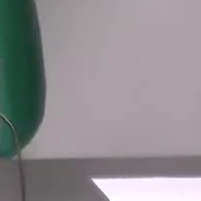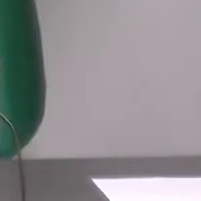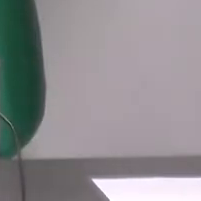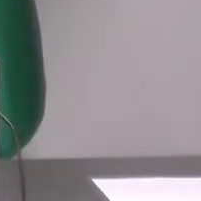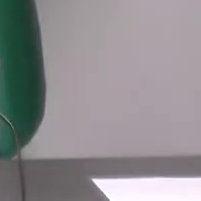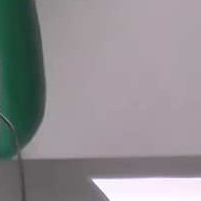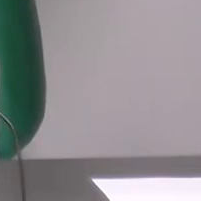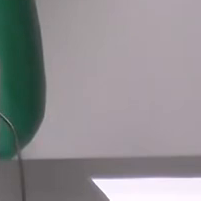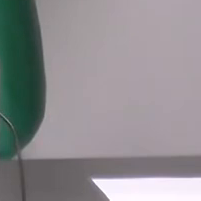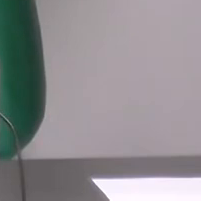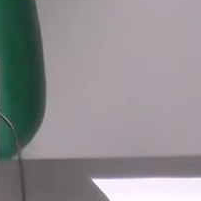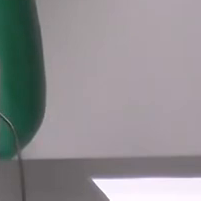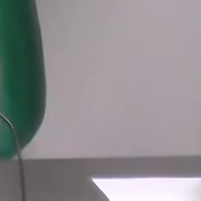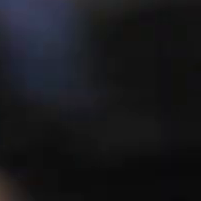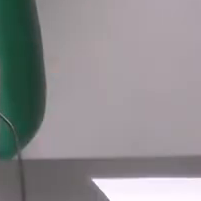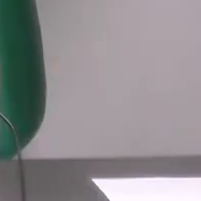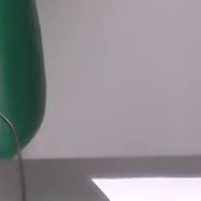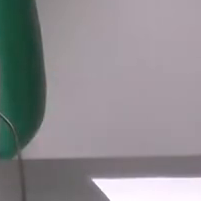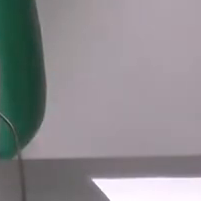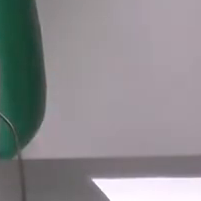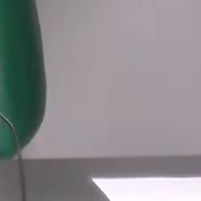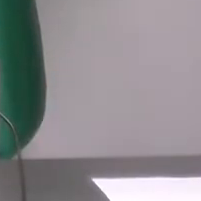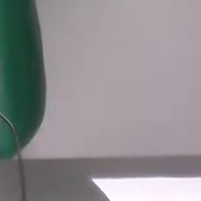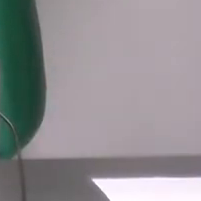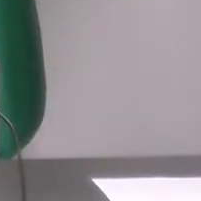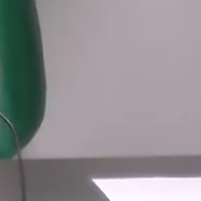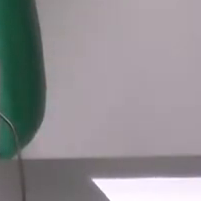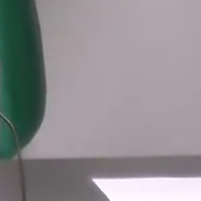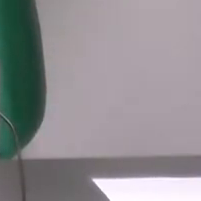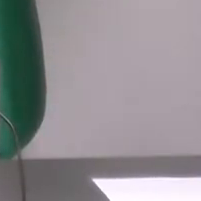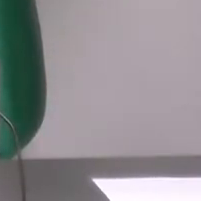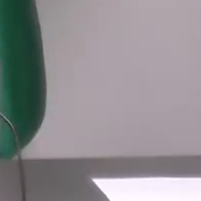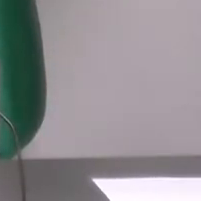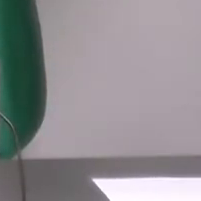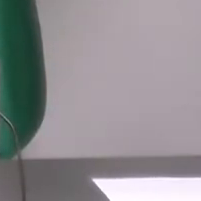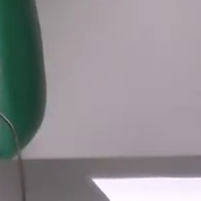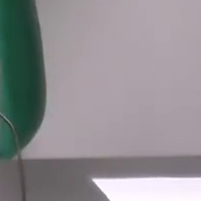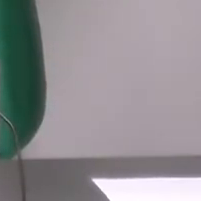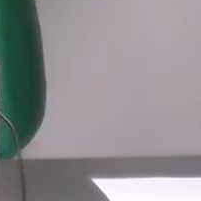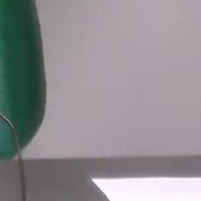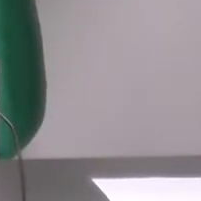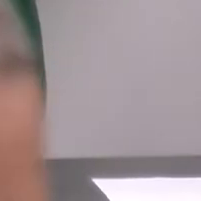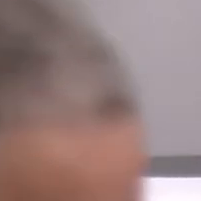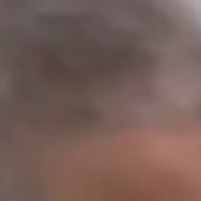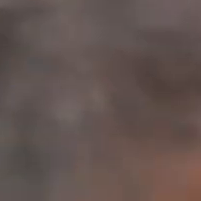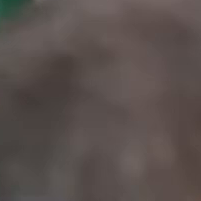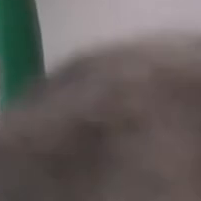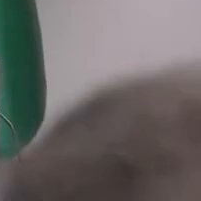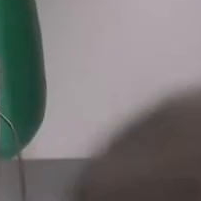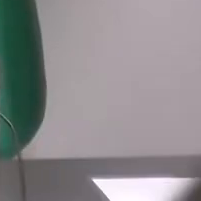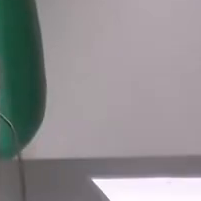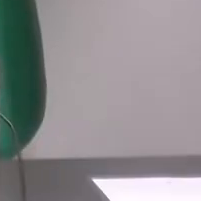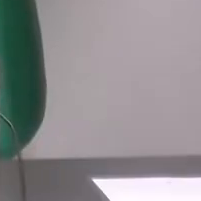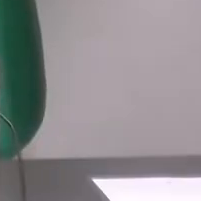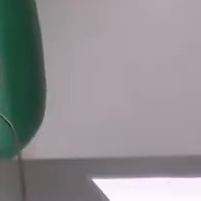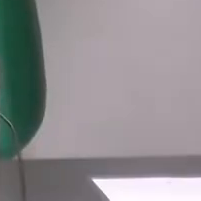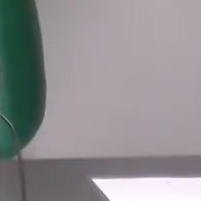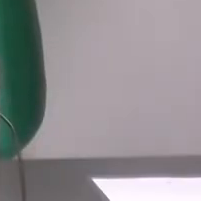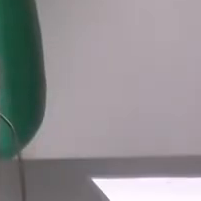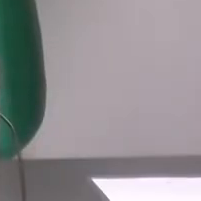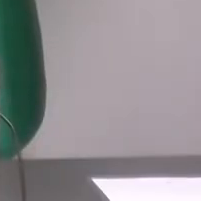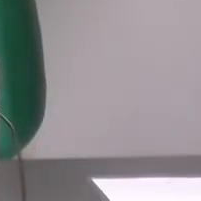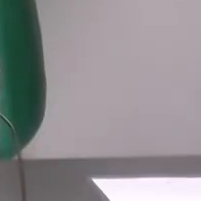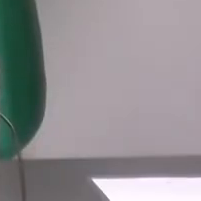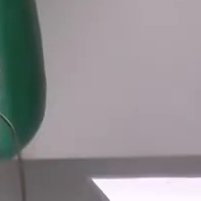Exatamente esse formato era fórum por uma política democrática de drogas na eu me lembro